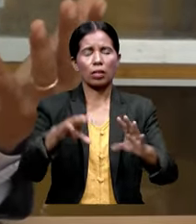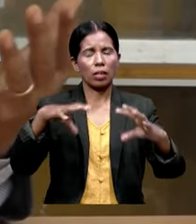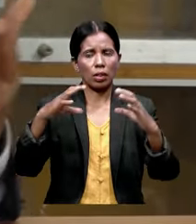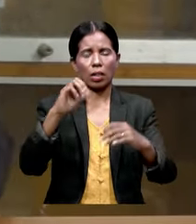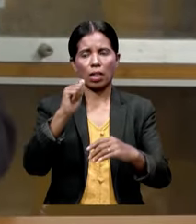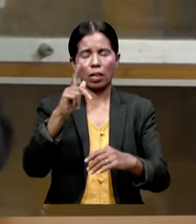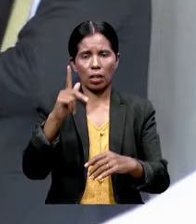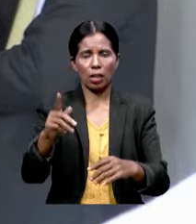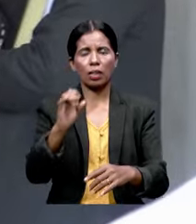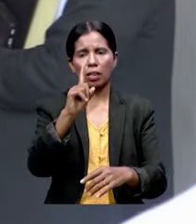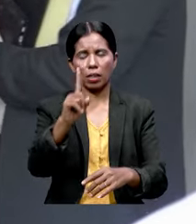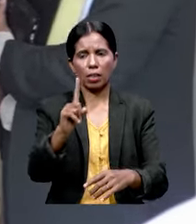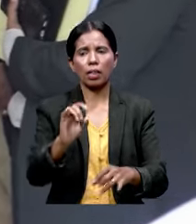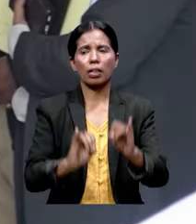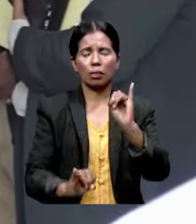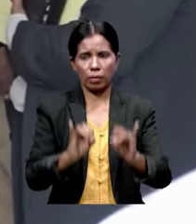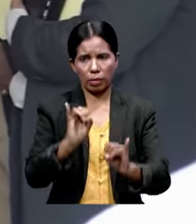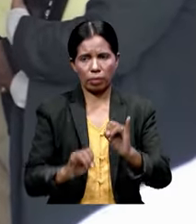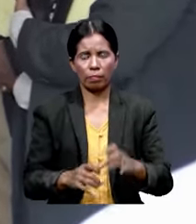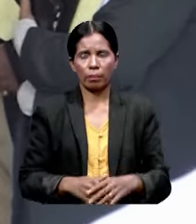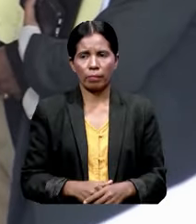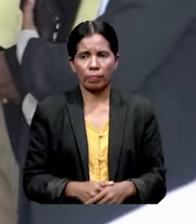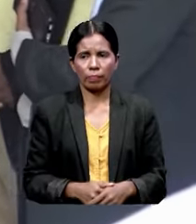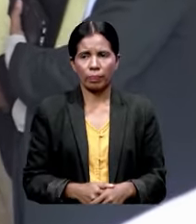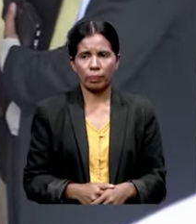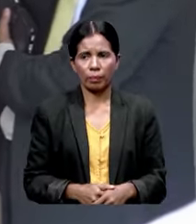comissário CAC ida independente. Damião Gonçalves, Tomás Soares, GMN.